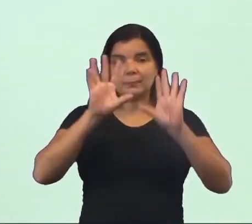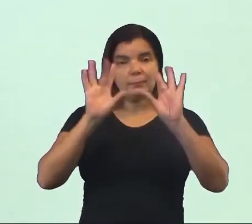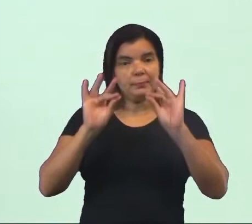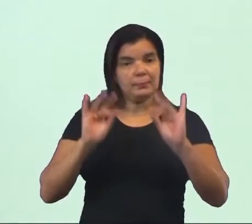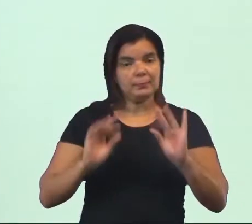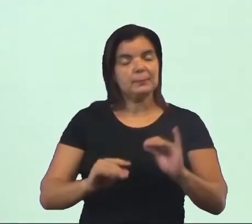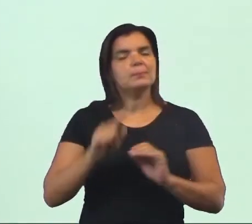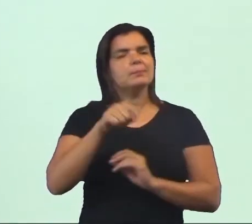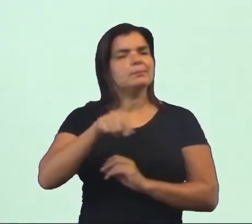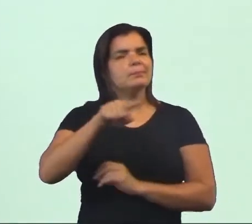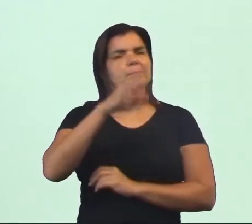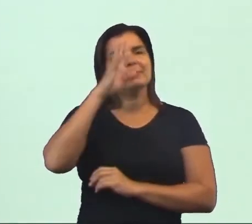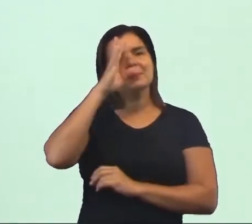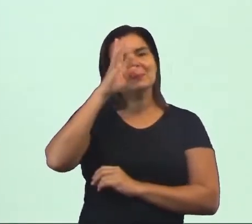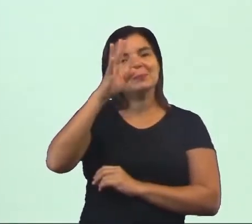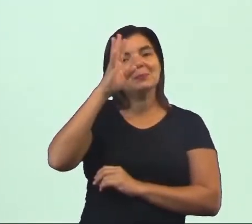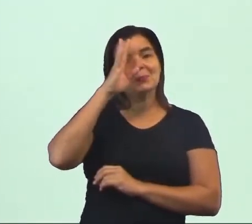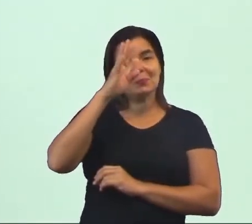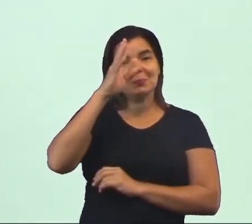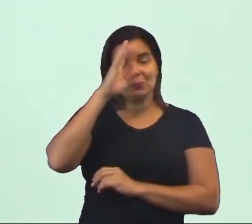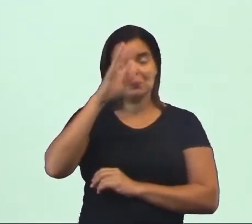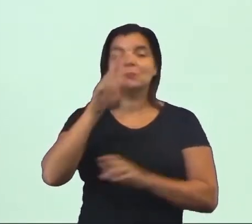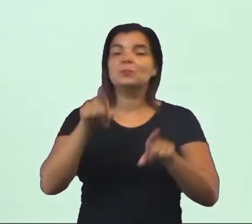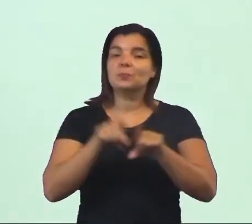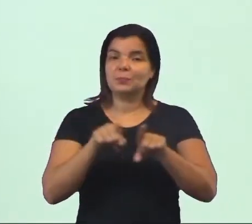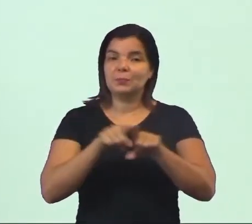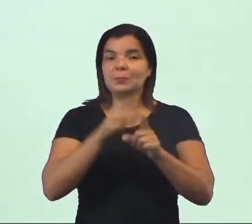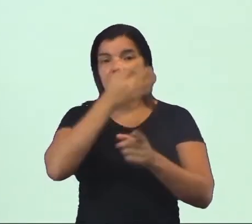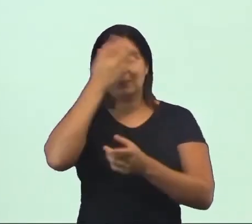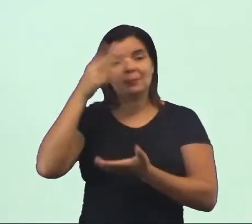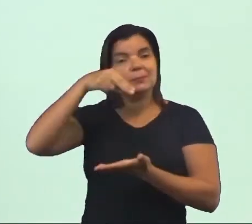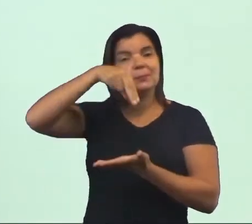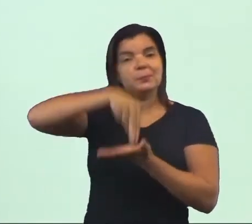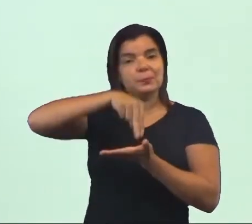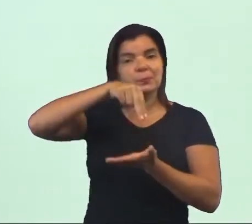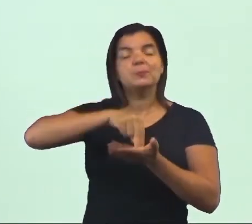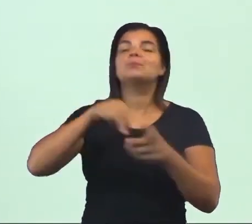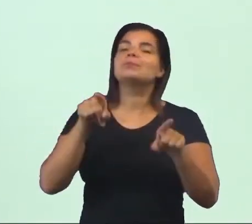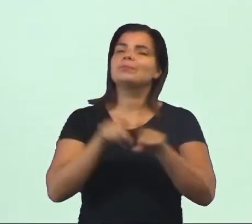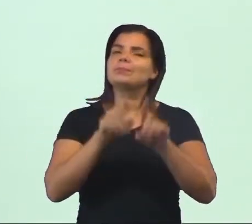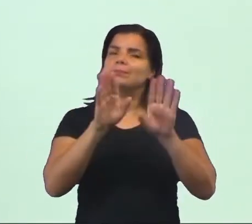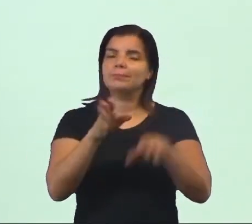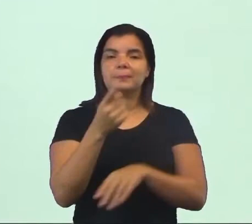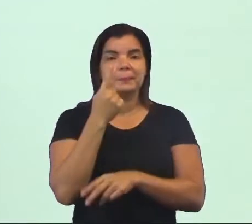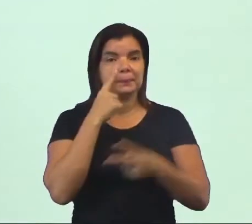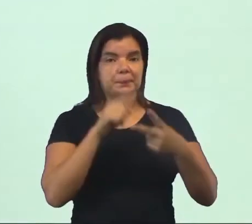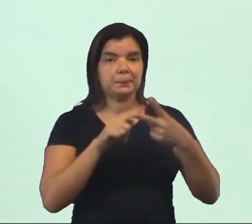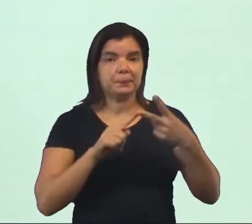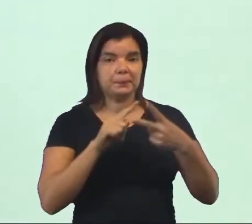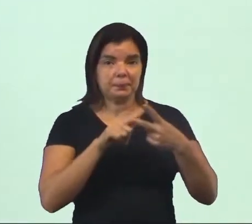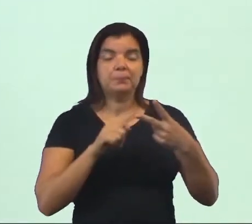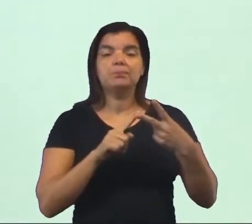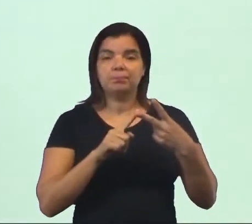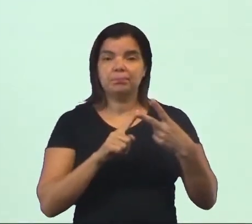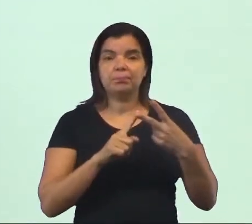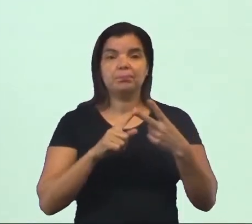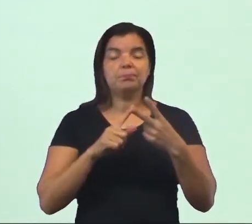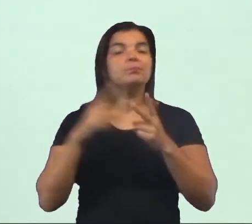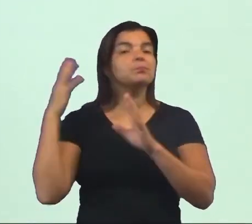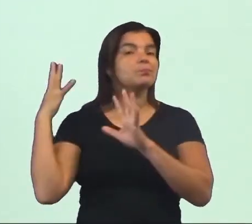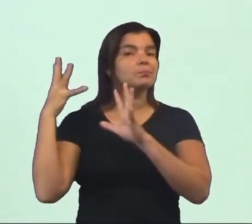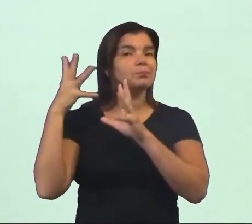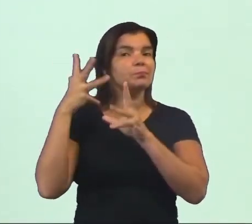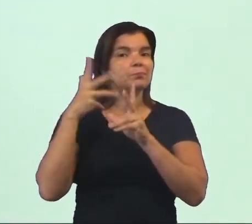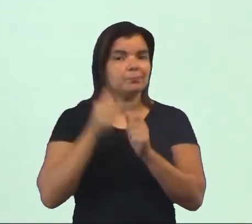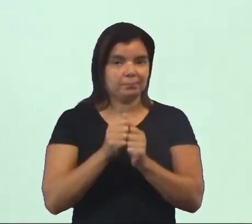você vai imaginando a cena, você vai imaginando o comportamento dos personagens. Então, nós já vimos aqui 2 passos revisando o texto de